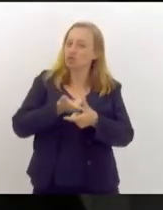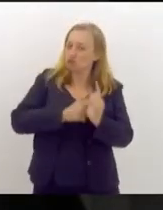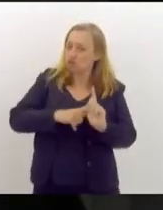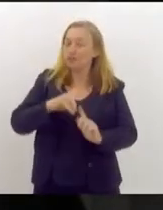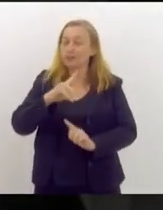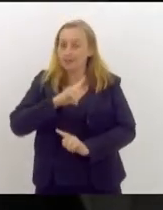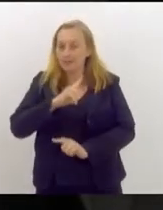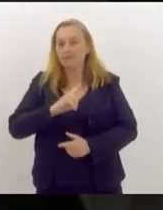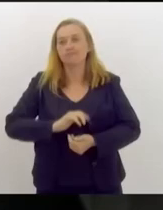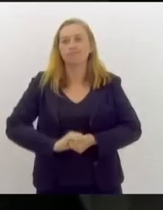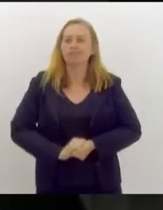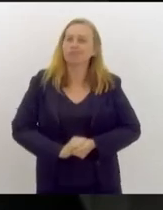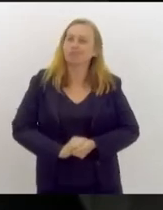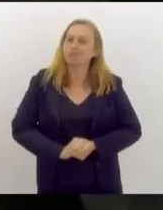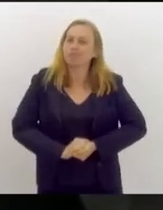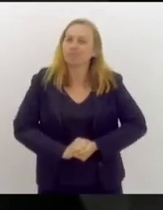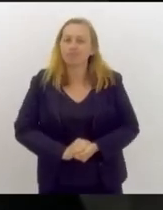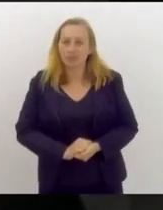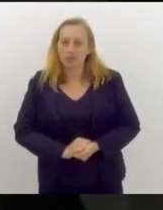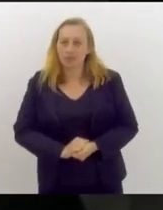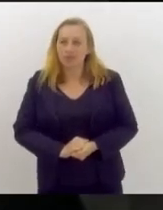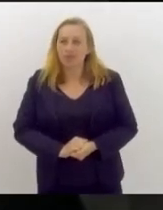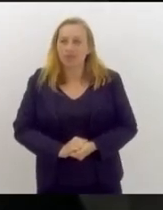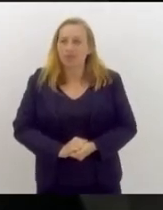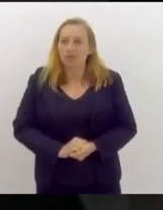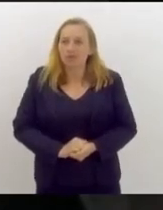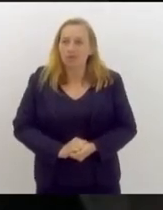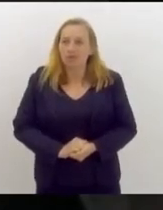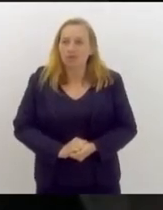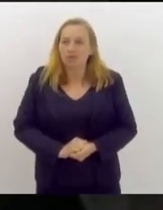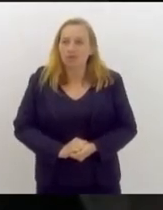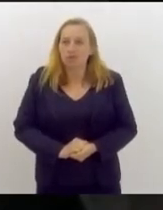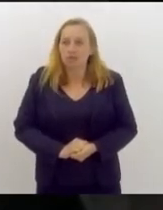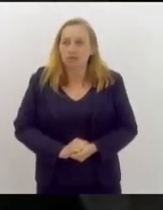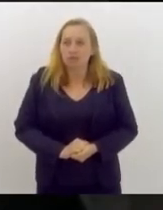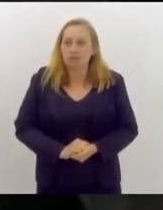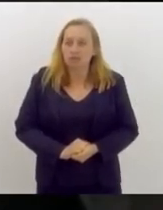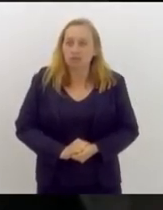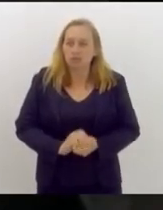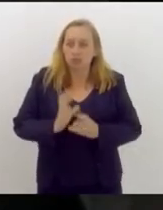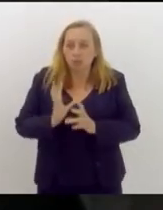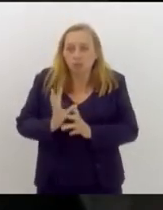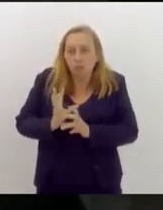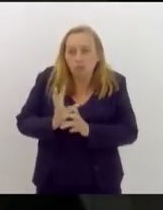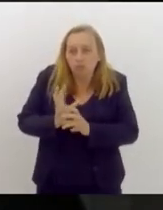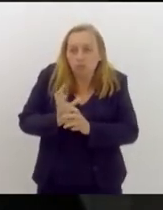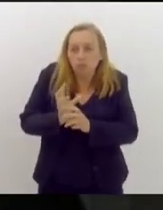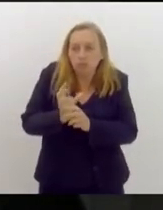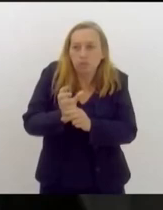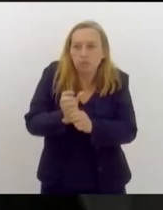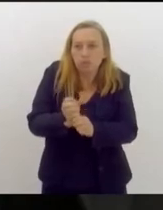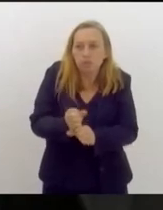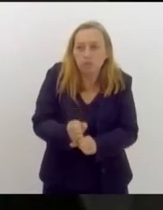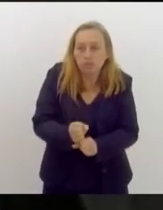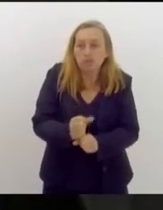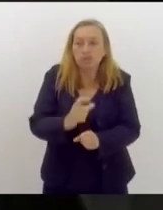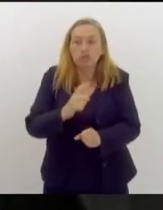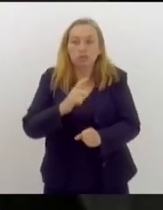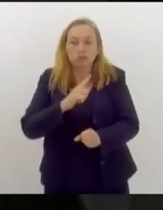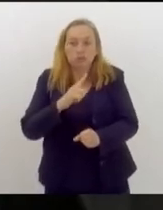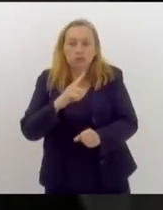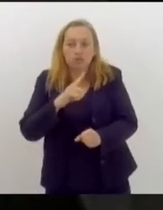e que as inconsistências contábeis existiam no